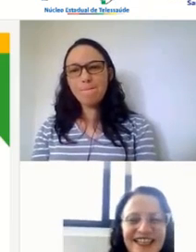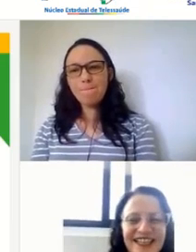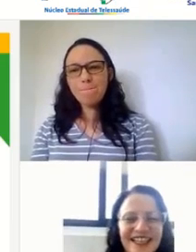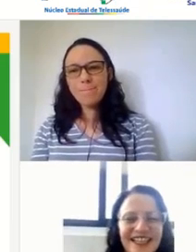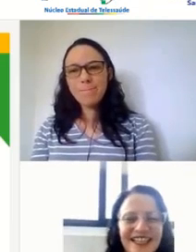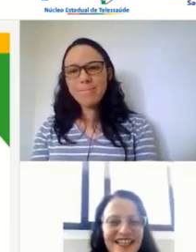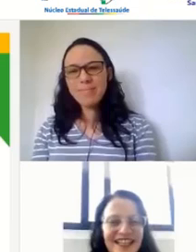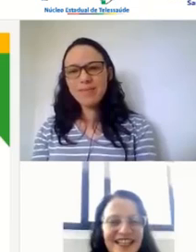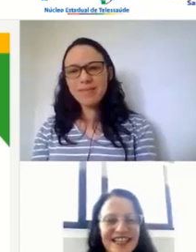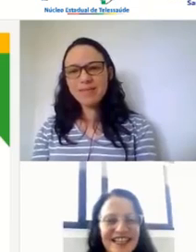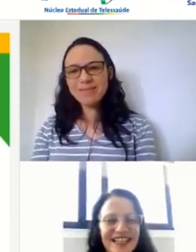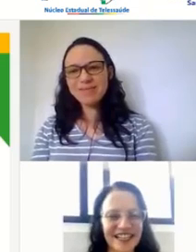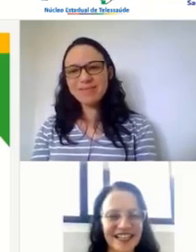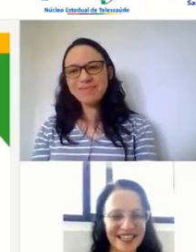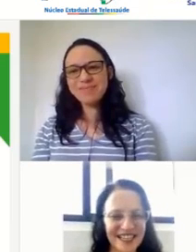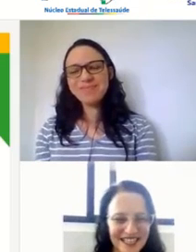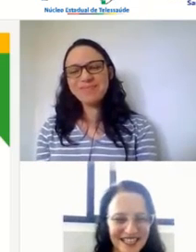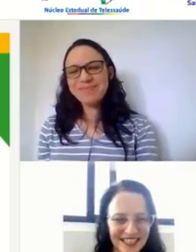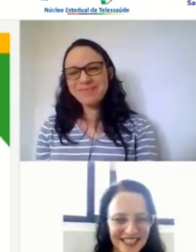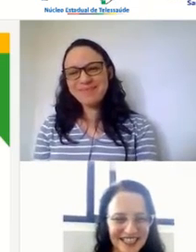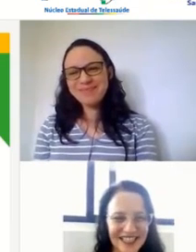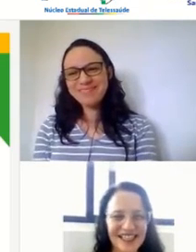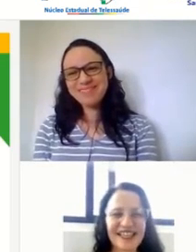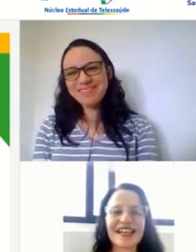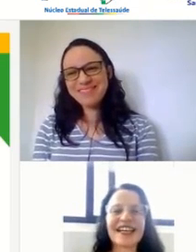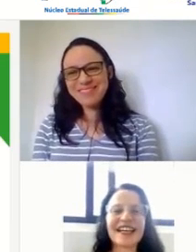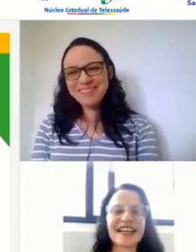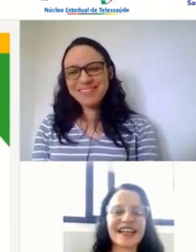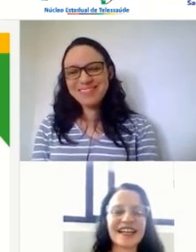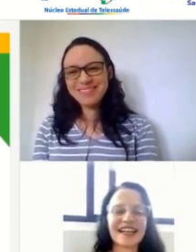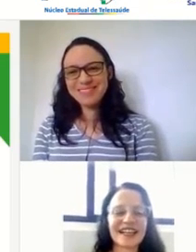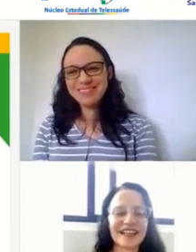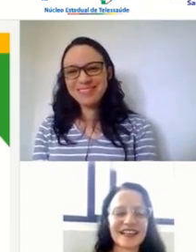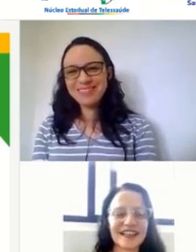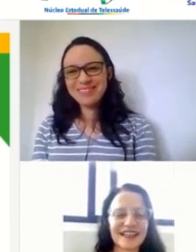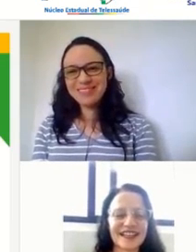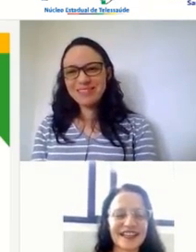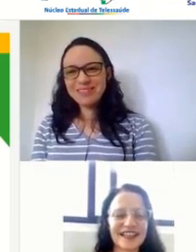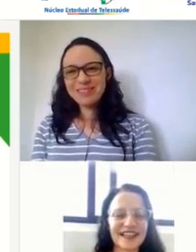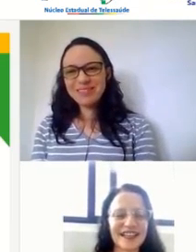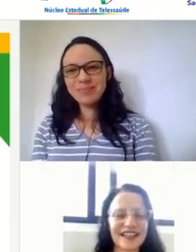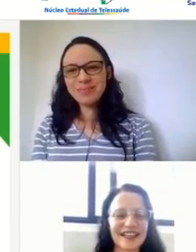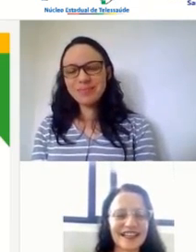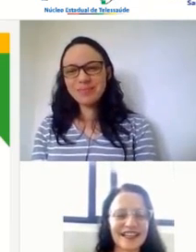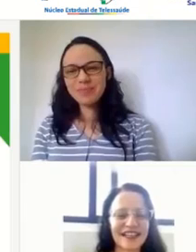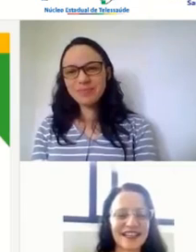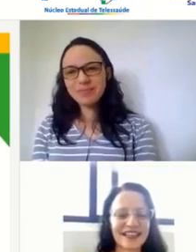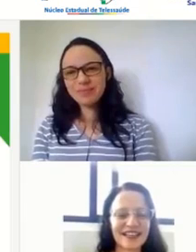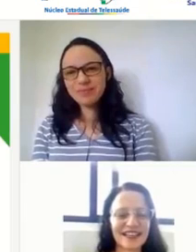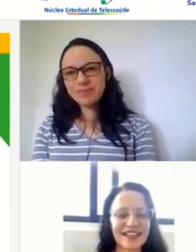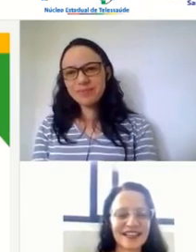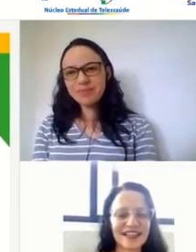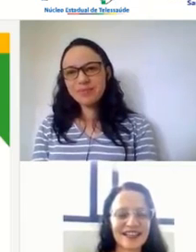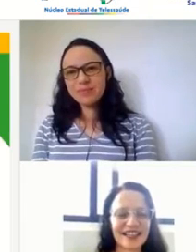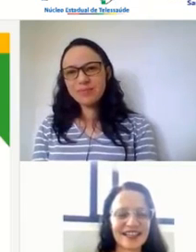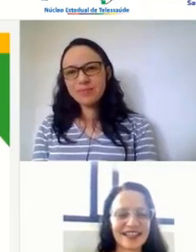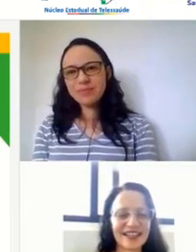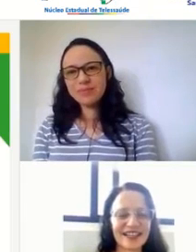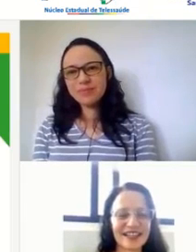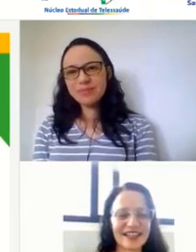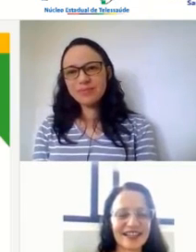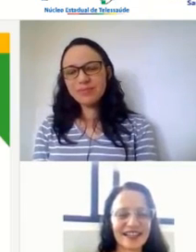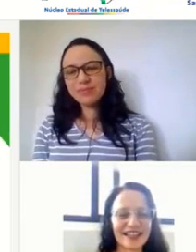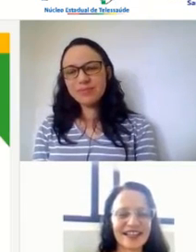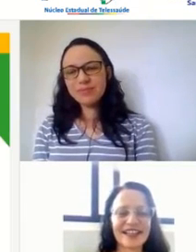queria muito dizer que possível e não sai estudante do cabo que agora tá aí continuando suas